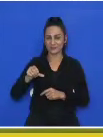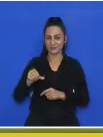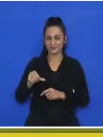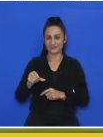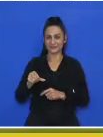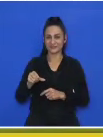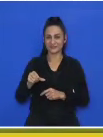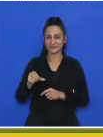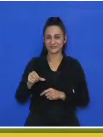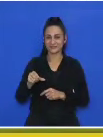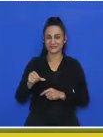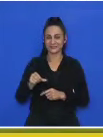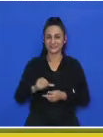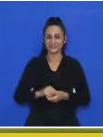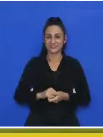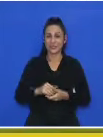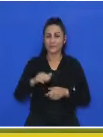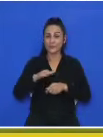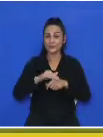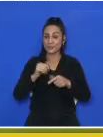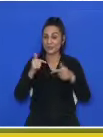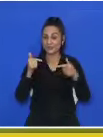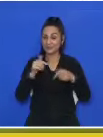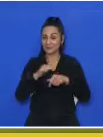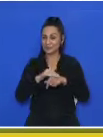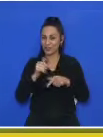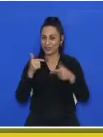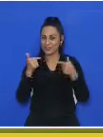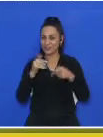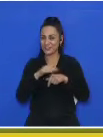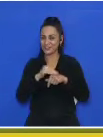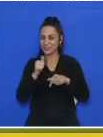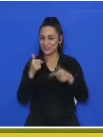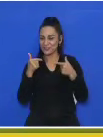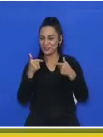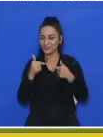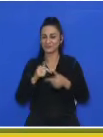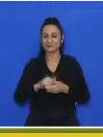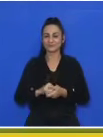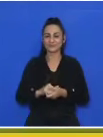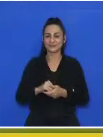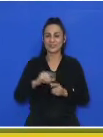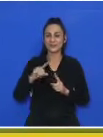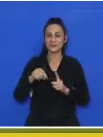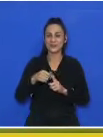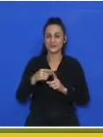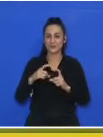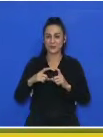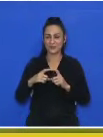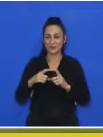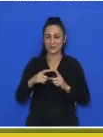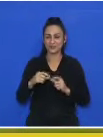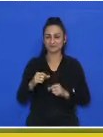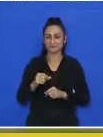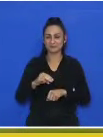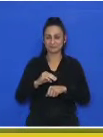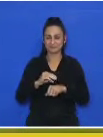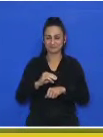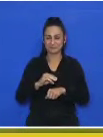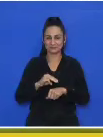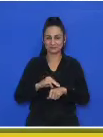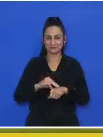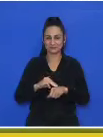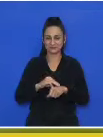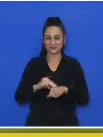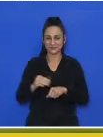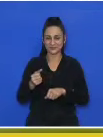29. Pode chamar que a sorte vem. Vem sorte, vem sorte. Mais uma bola chegando. Bola marrom,